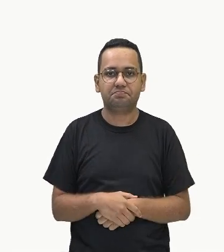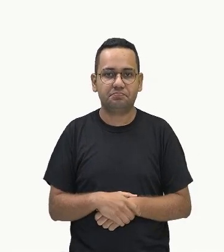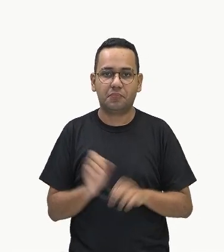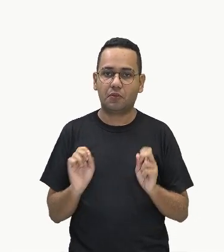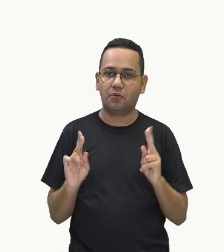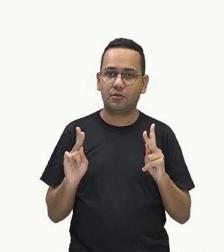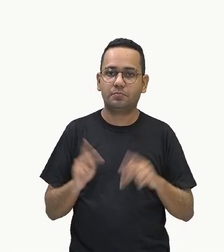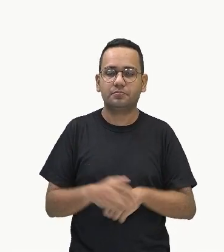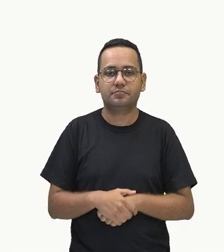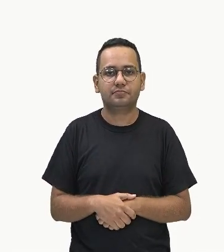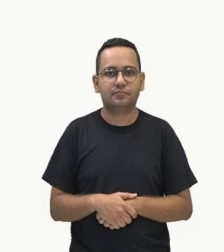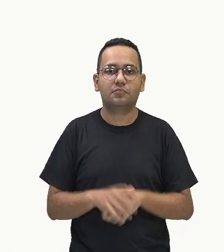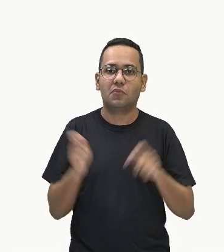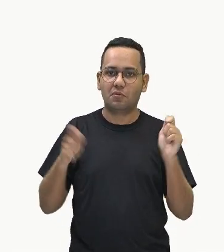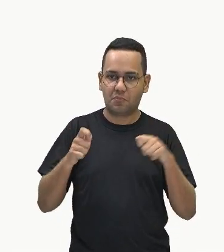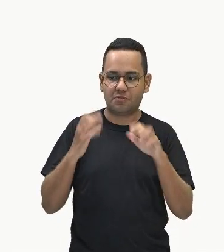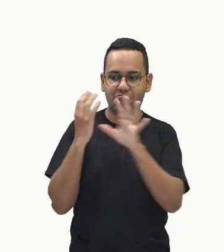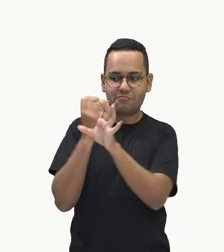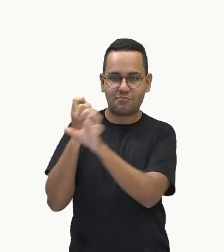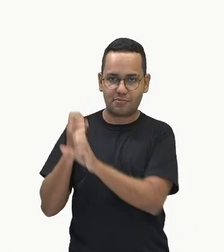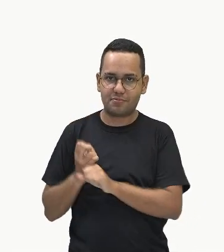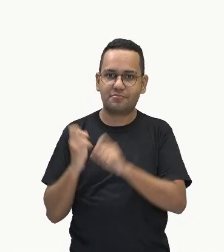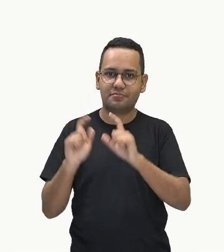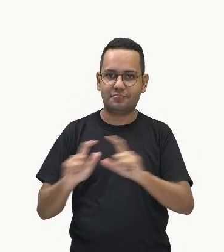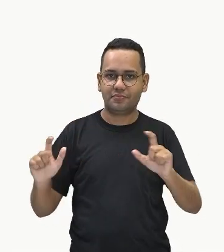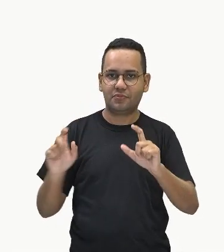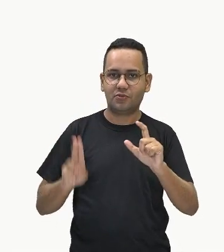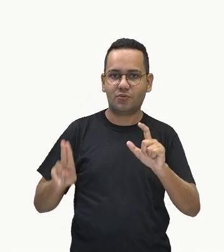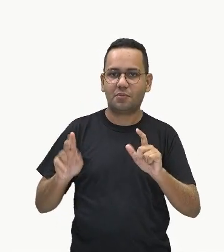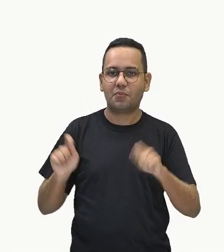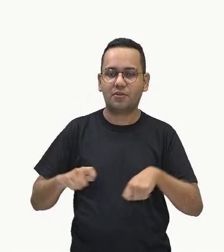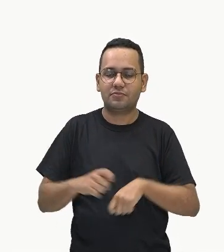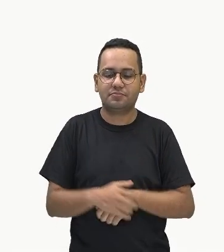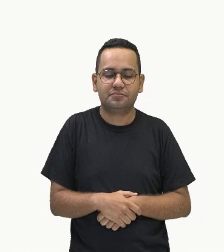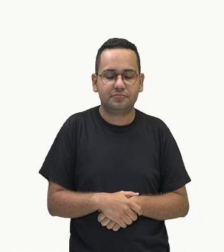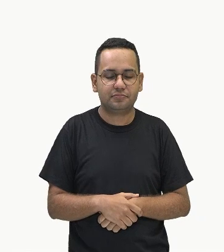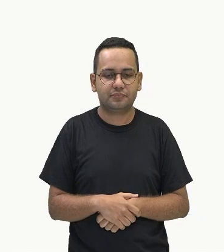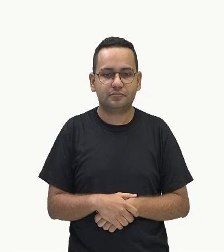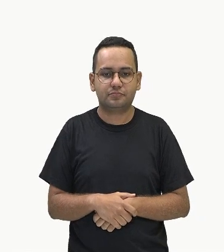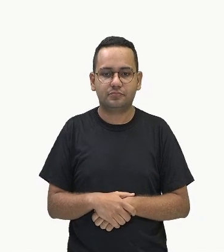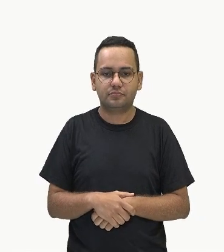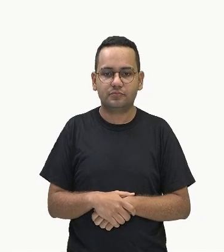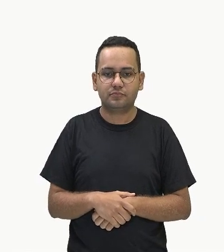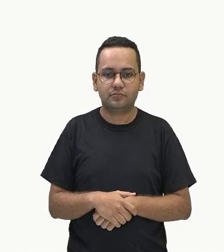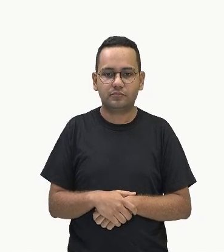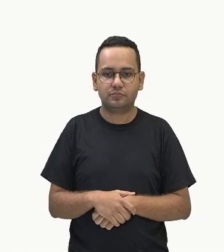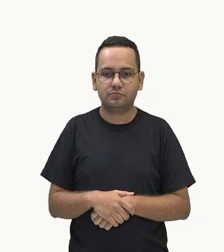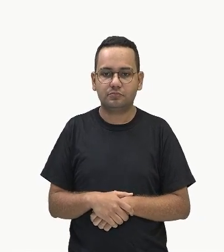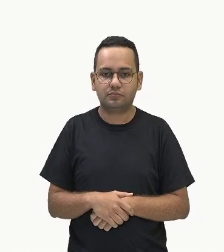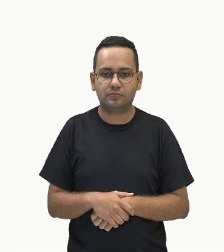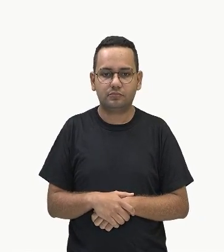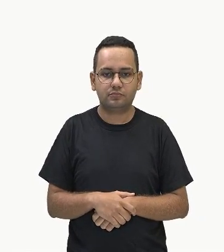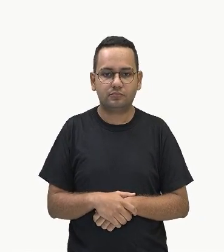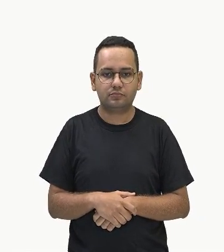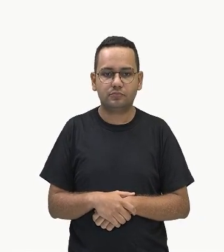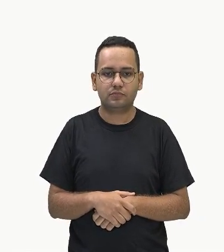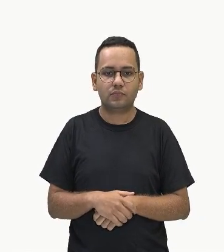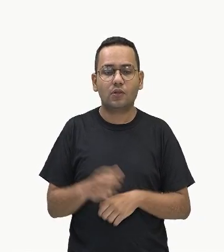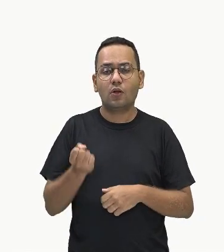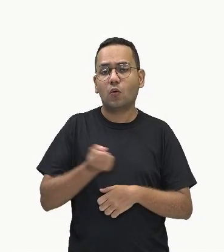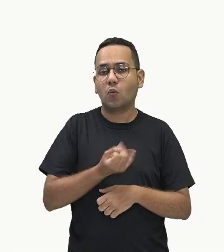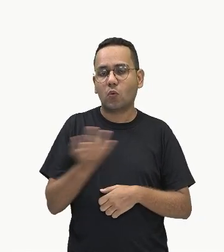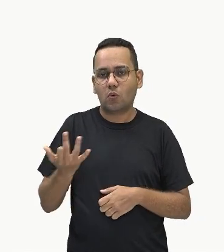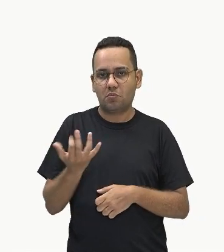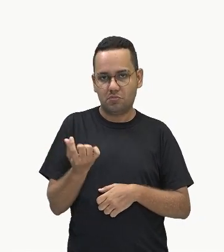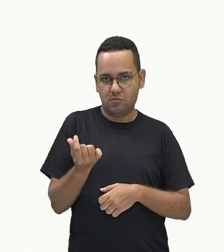ok. Já posso começar diretamente com os cálculos, tá bom? E aqui a pergunta é, né? Que quantia Miguel deve